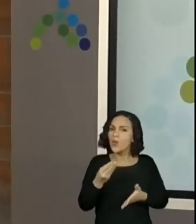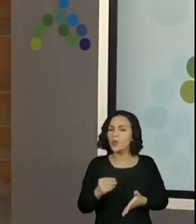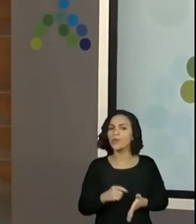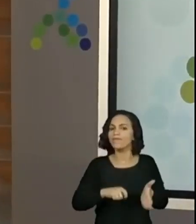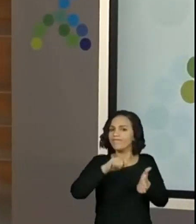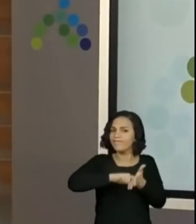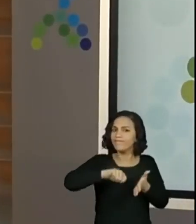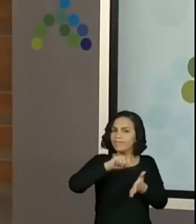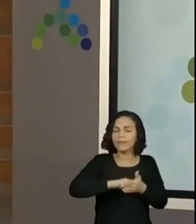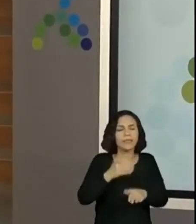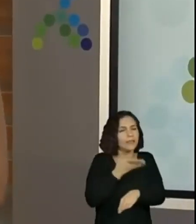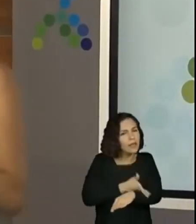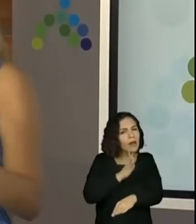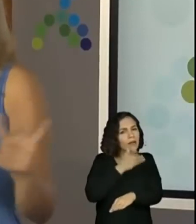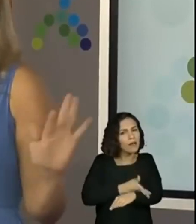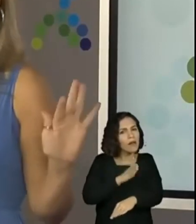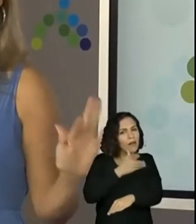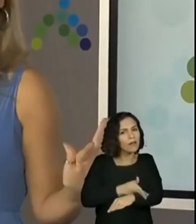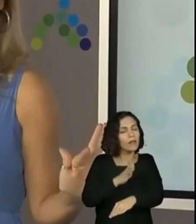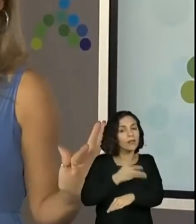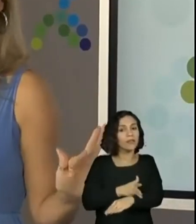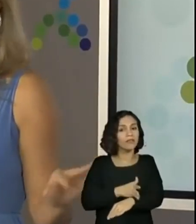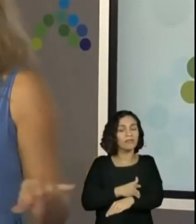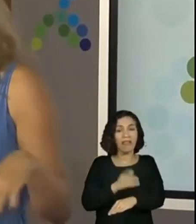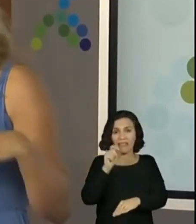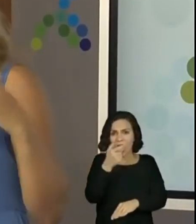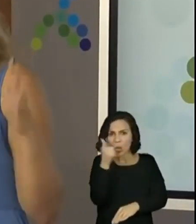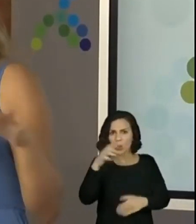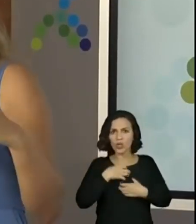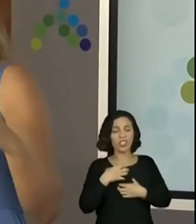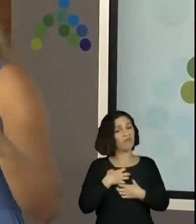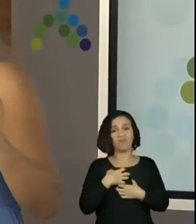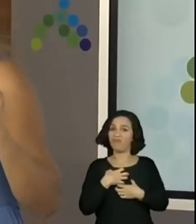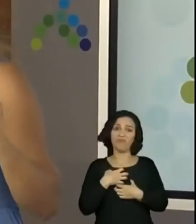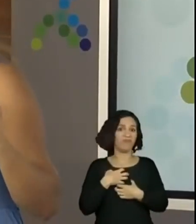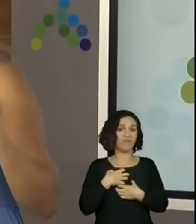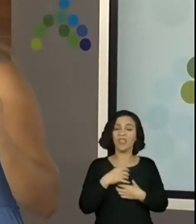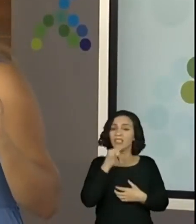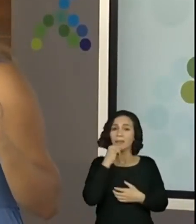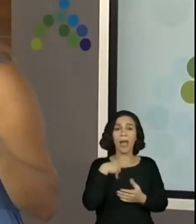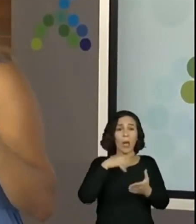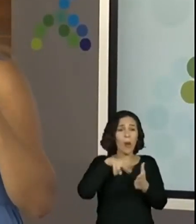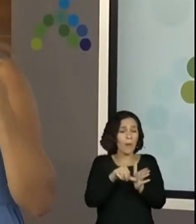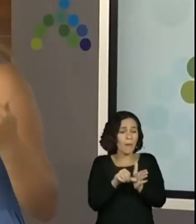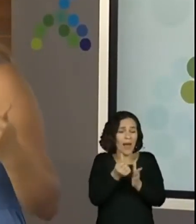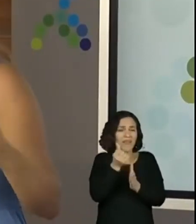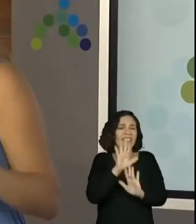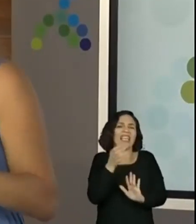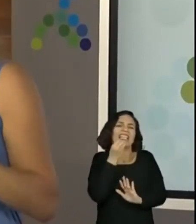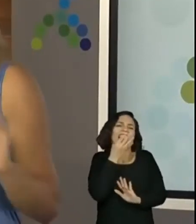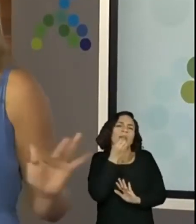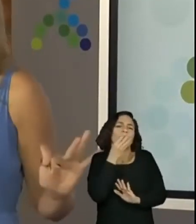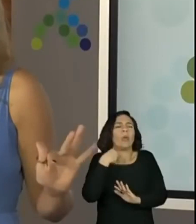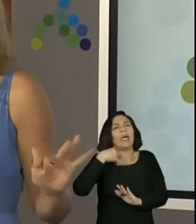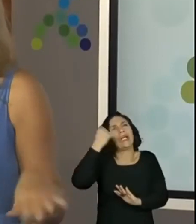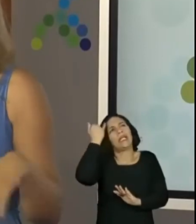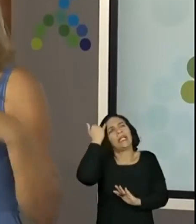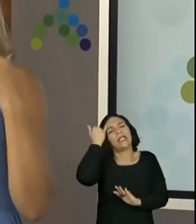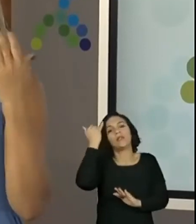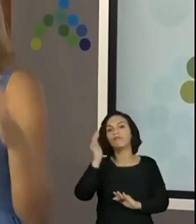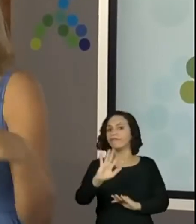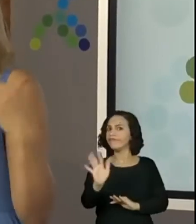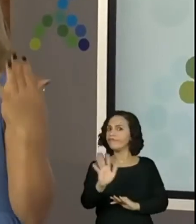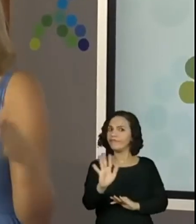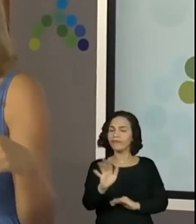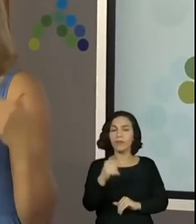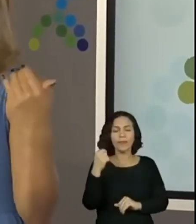escrever bastante, criançada. Não tem outra saída. Ah, eu vou ler aquele texto lá uma vezinha só e tá muito bom. Esquece. Tem